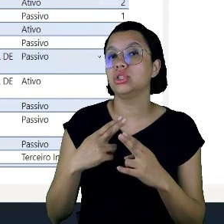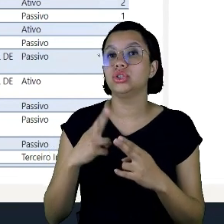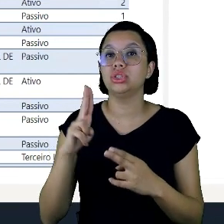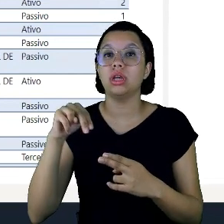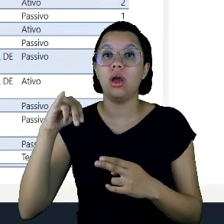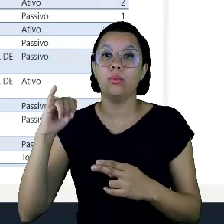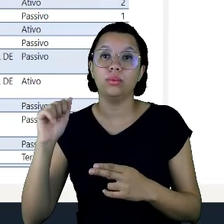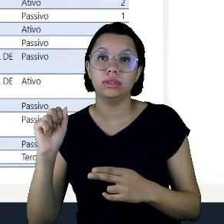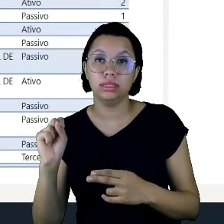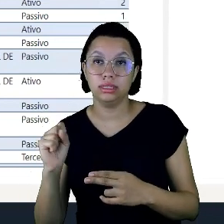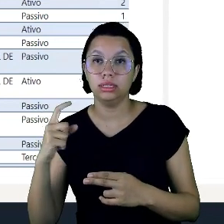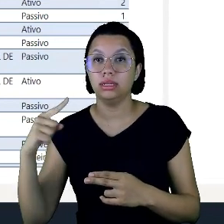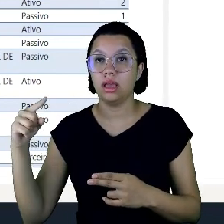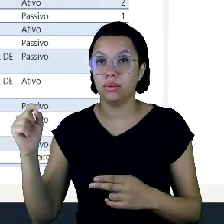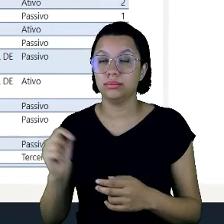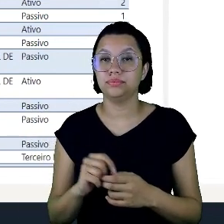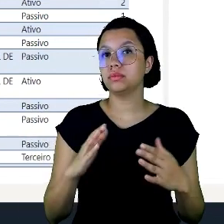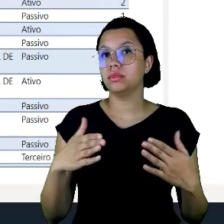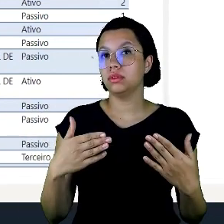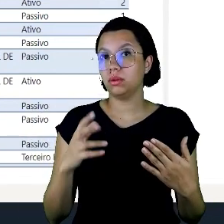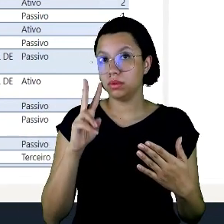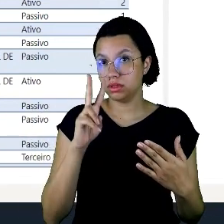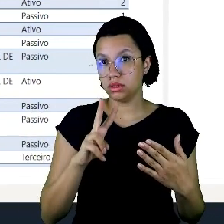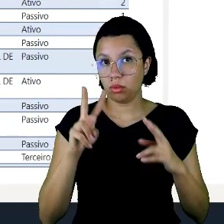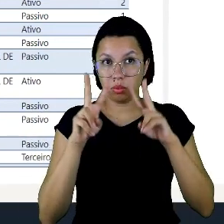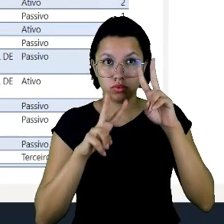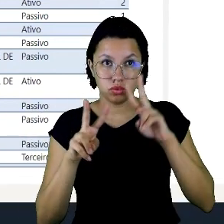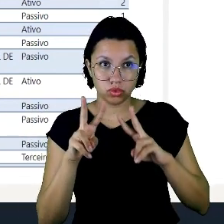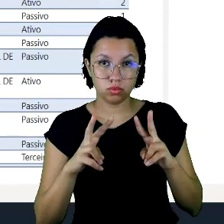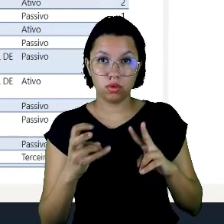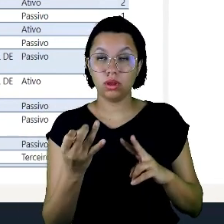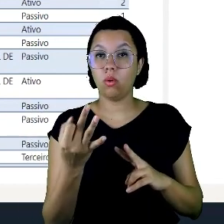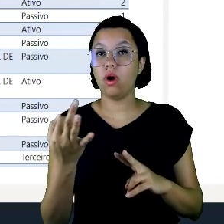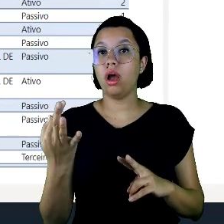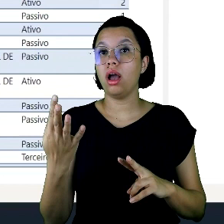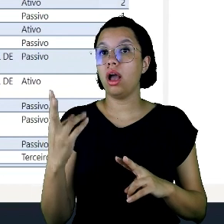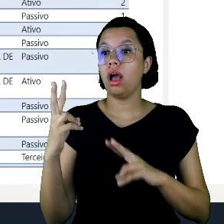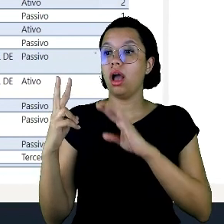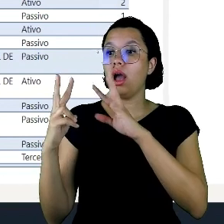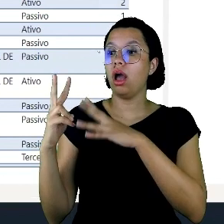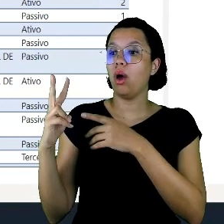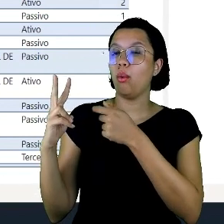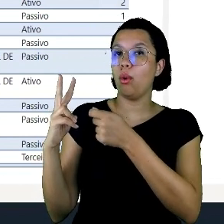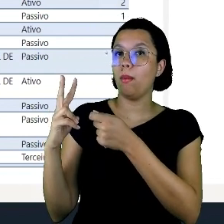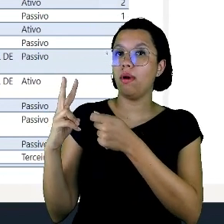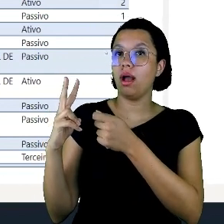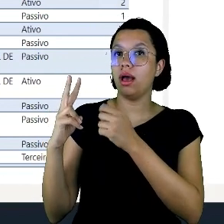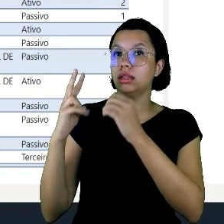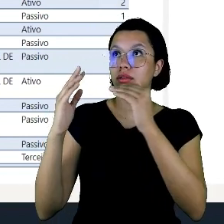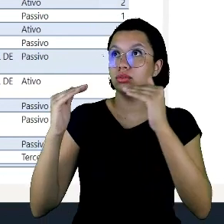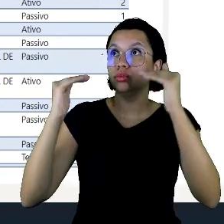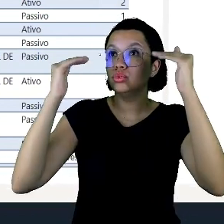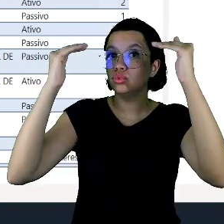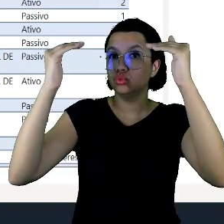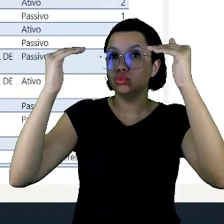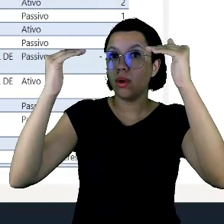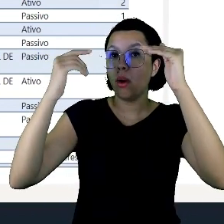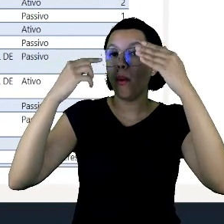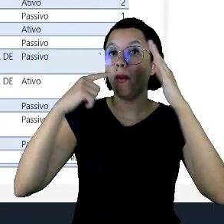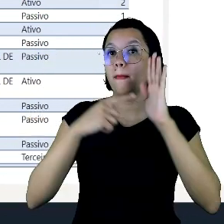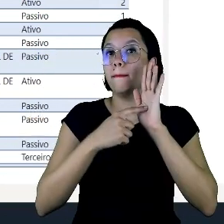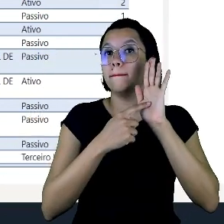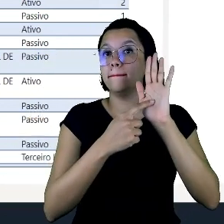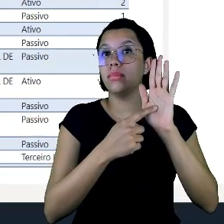Caixa, a União. Então, esse é o visual do quantitativo por parte. E sempre aqui na parte